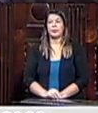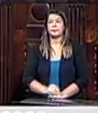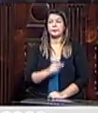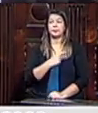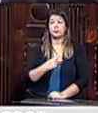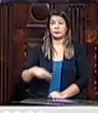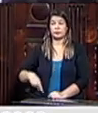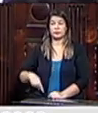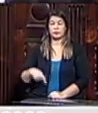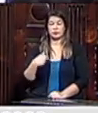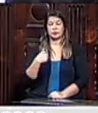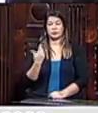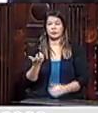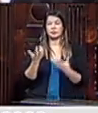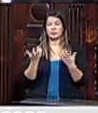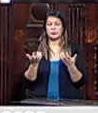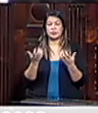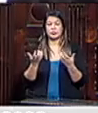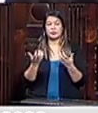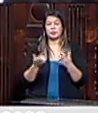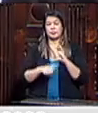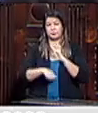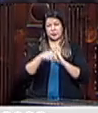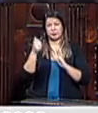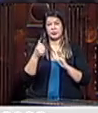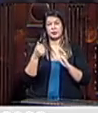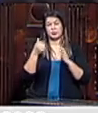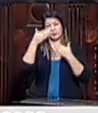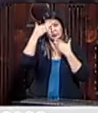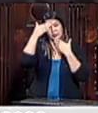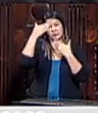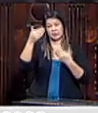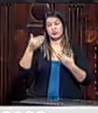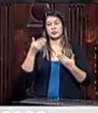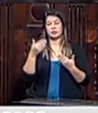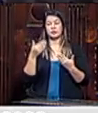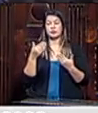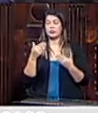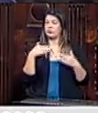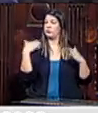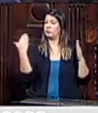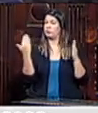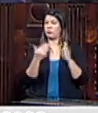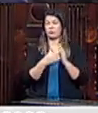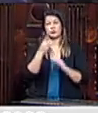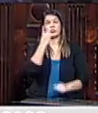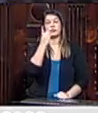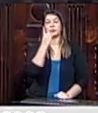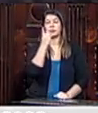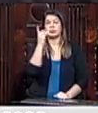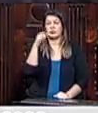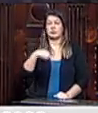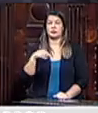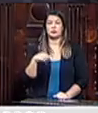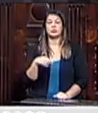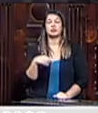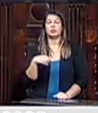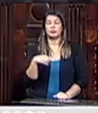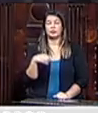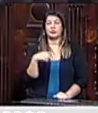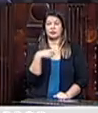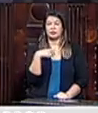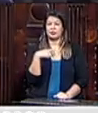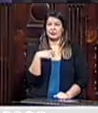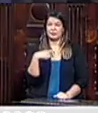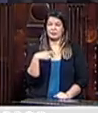presidente, eu queria, em primeiro lugar, agradecer a todos os deputados